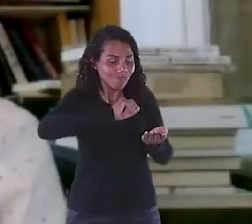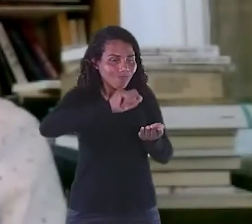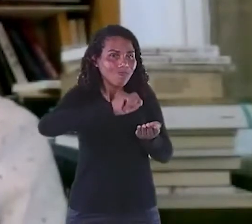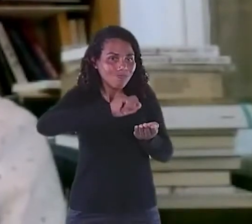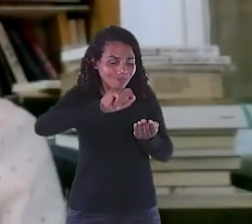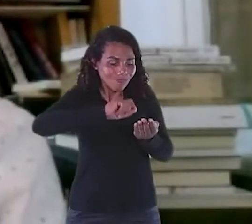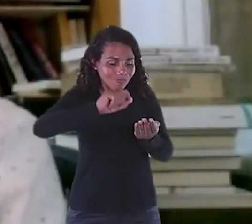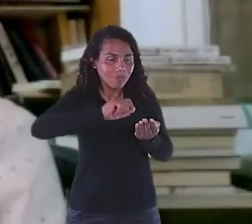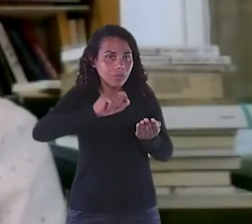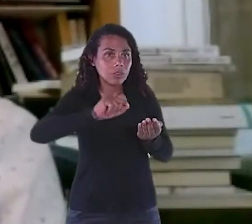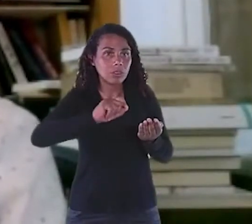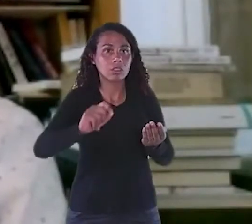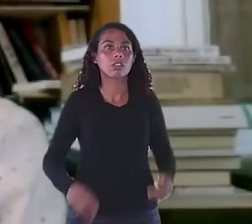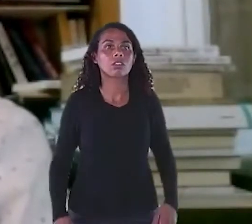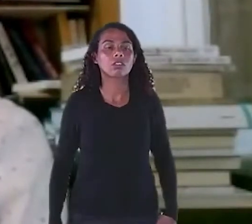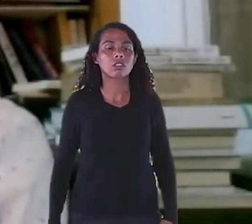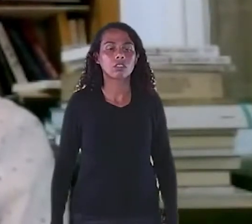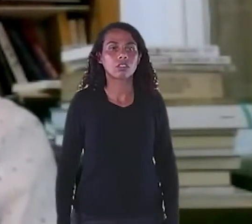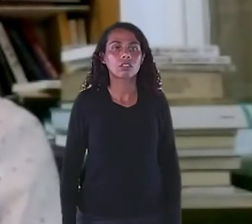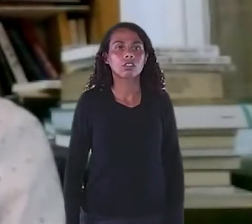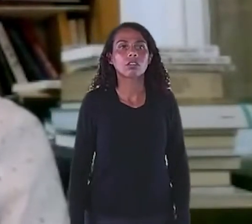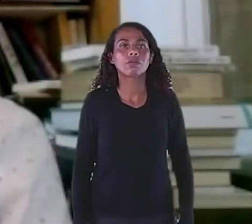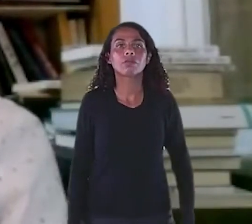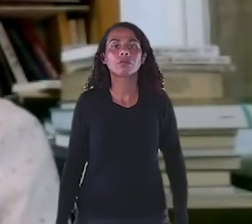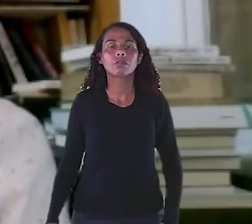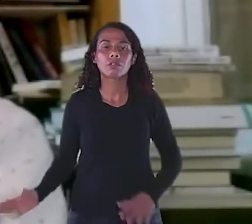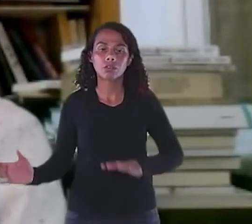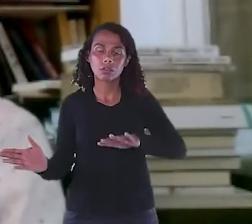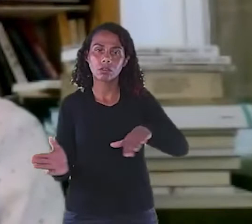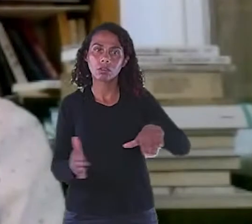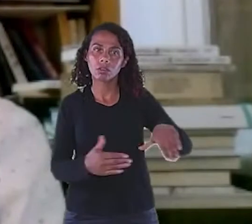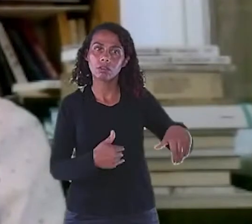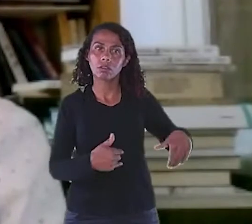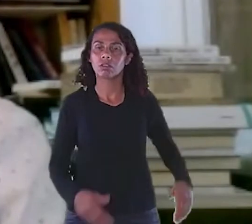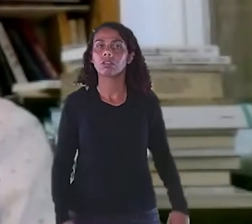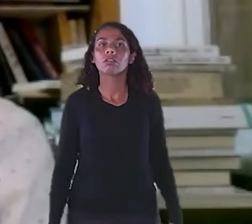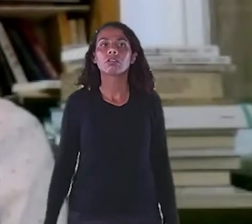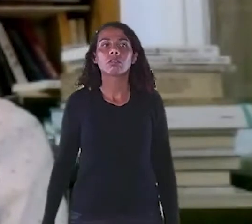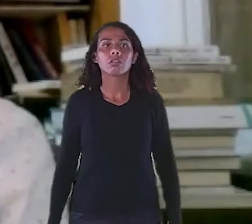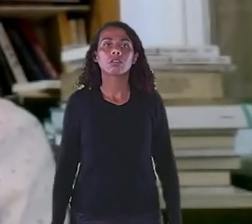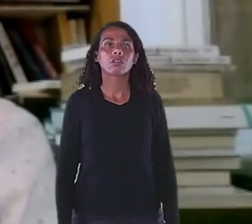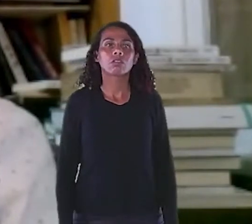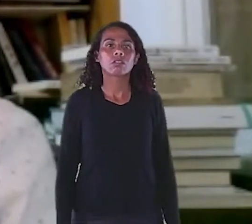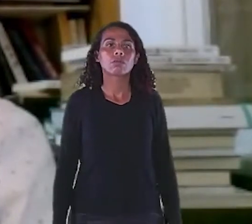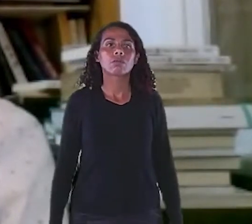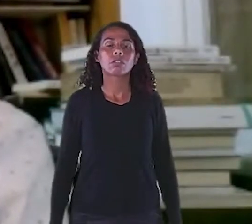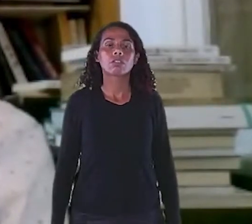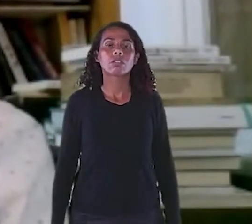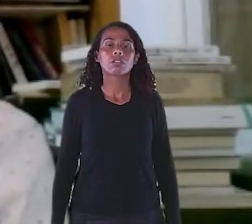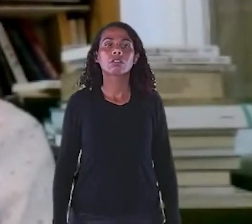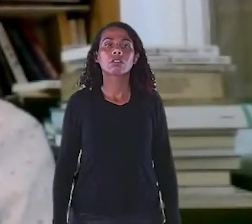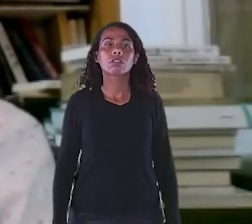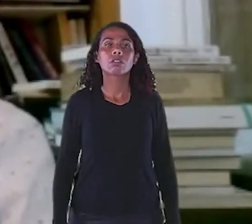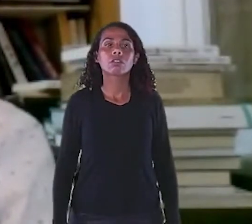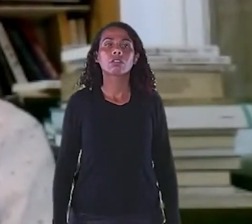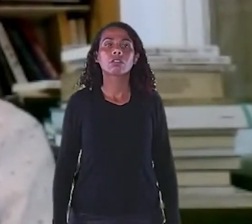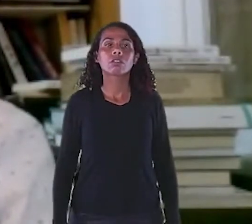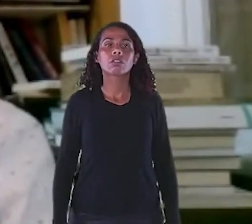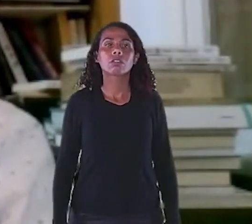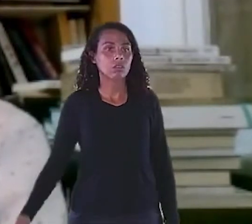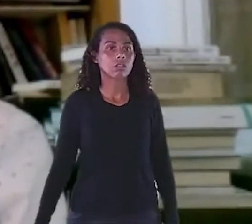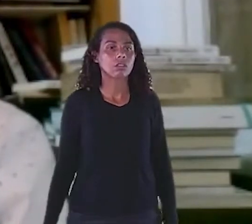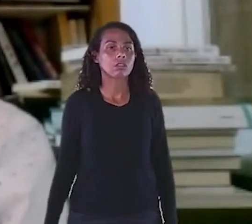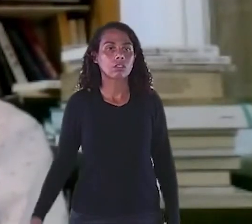a edição que fez lá enfim, noticiou que aqui esteve